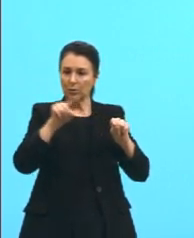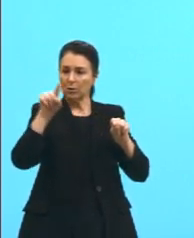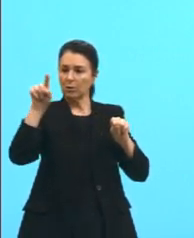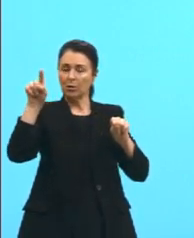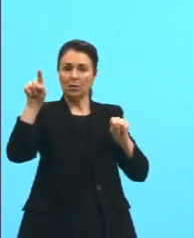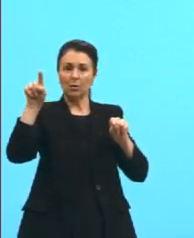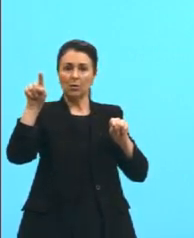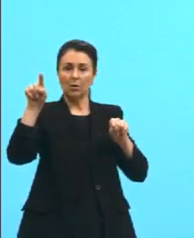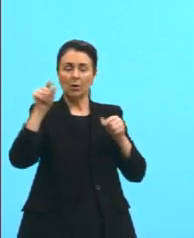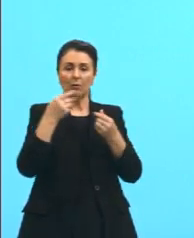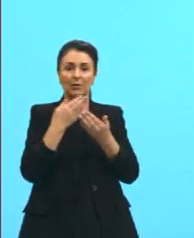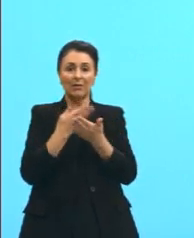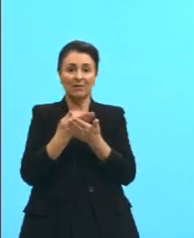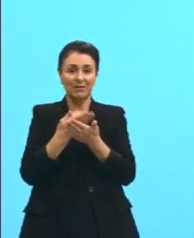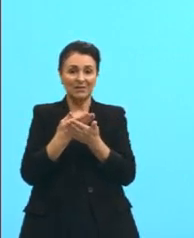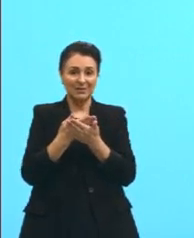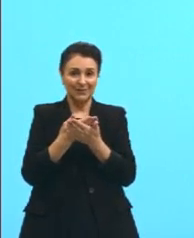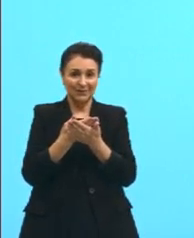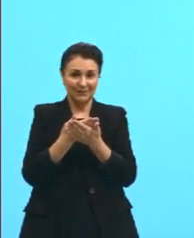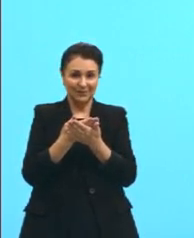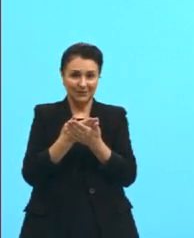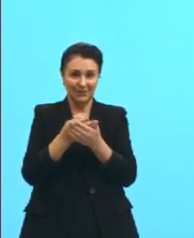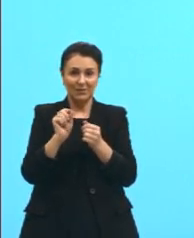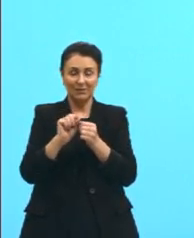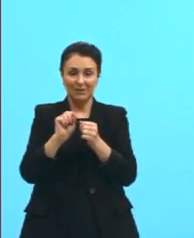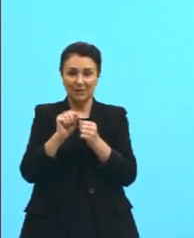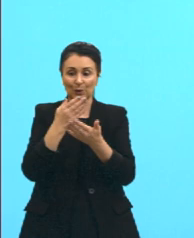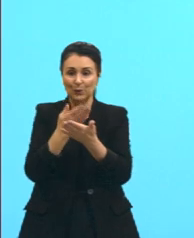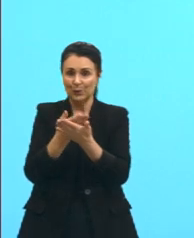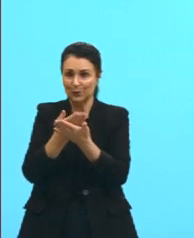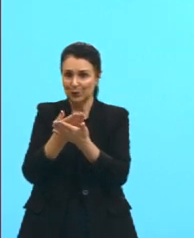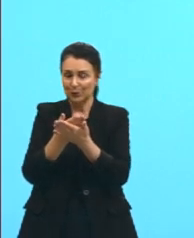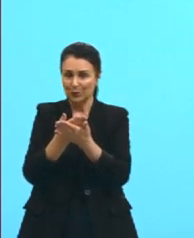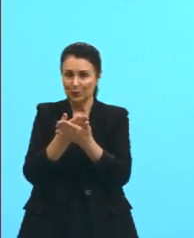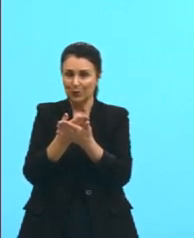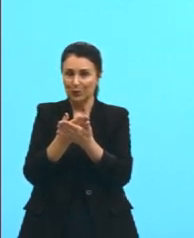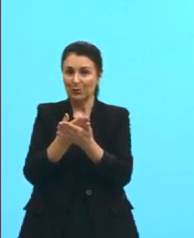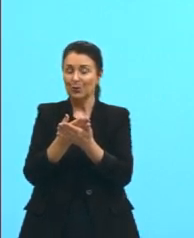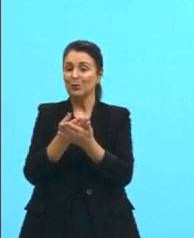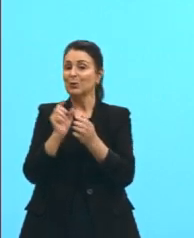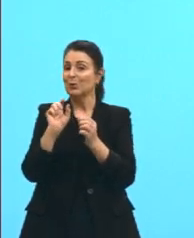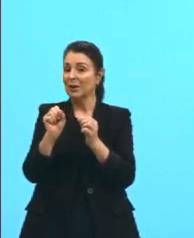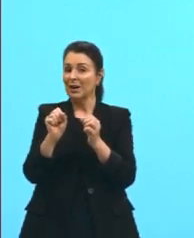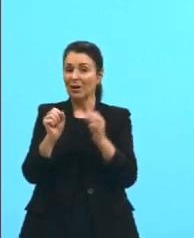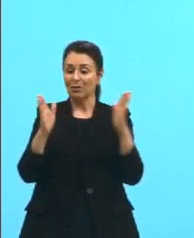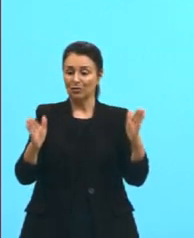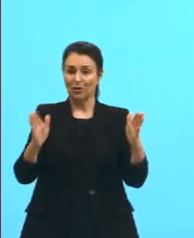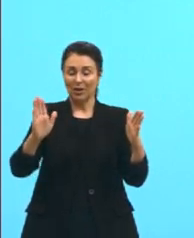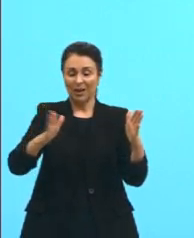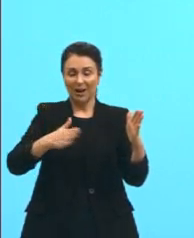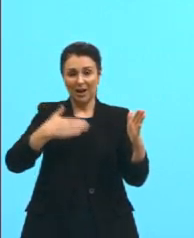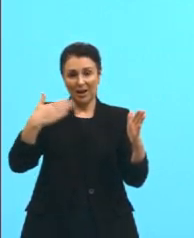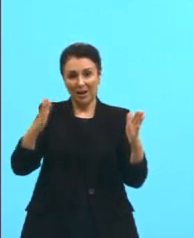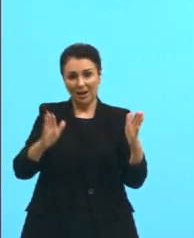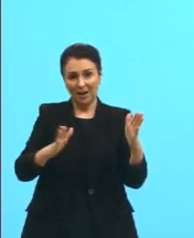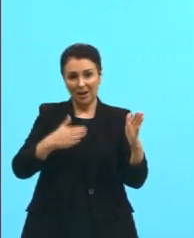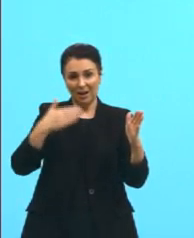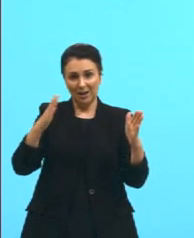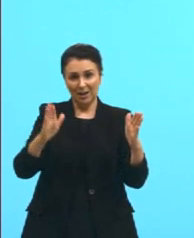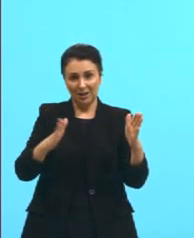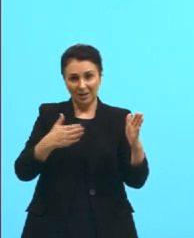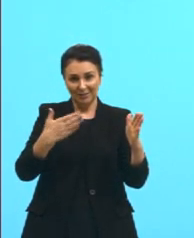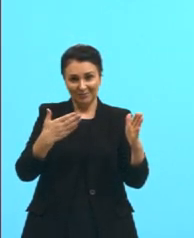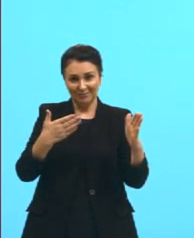aí eu vou estar fazendo um período um período um estudo diacrônico tá então aqui eu tenho